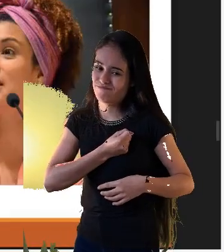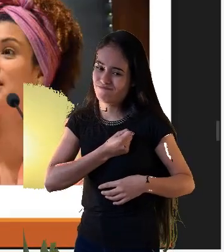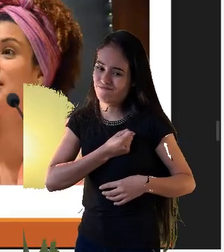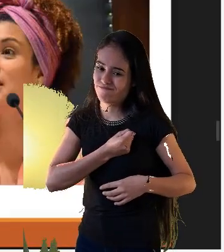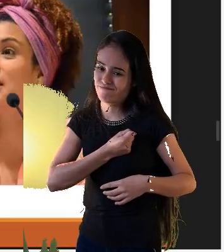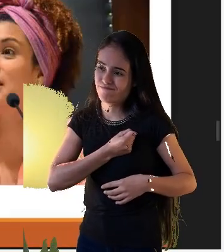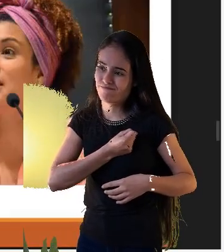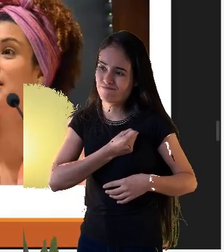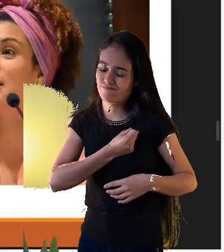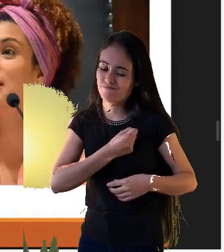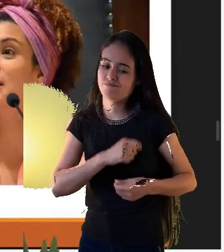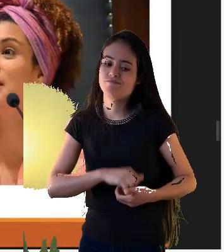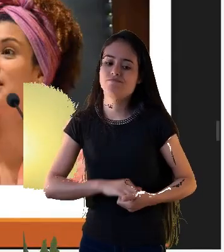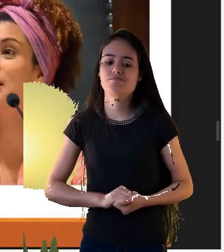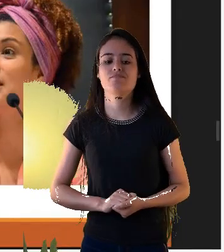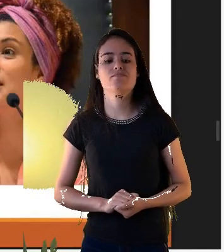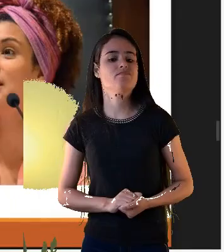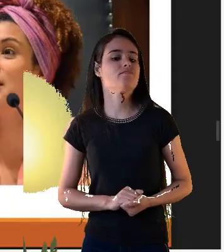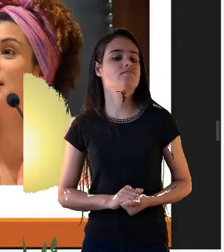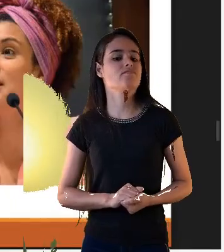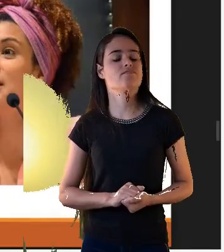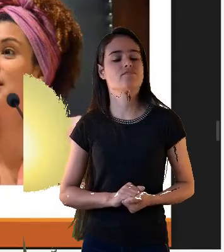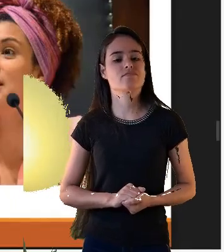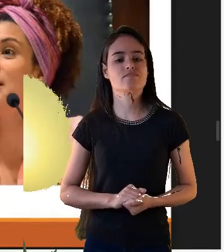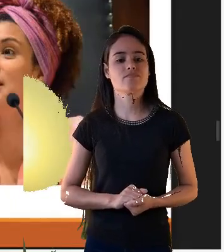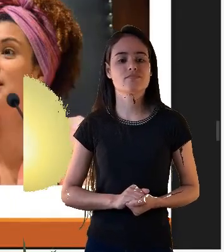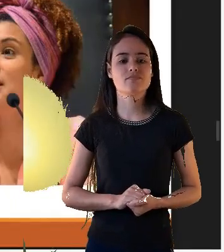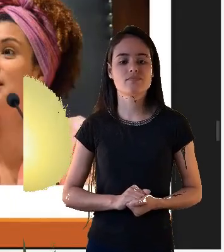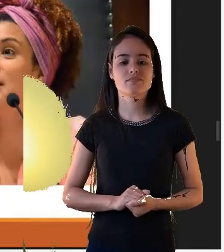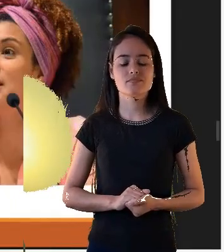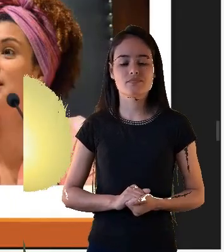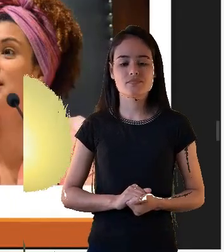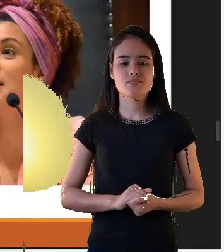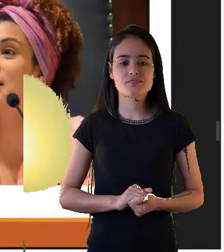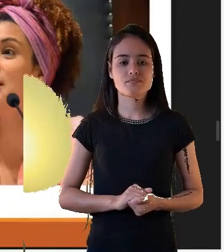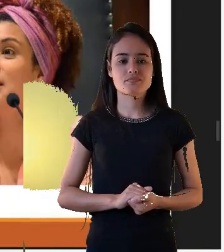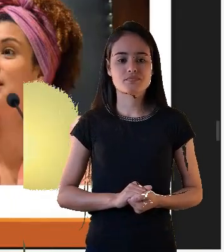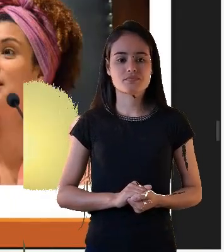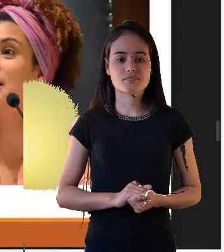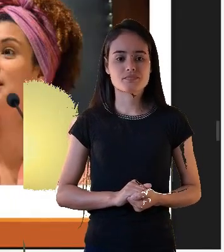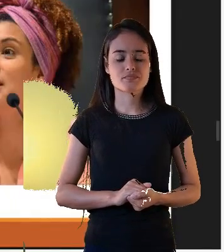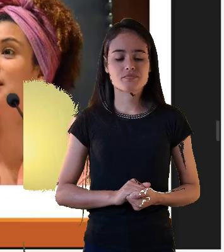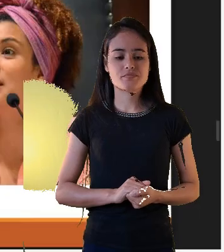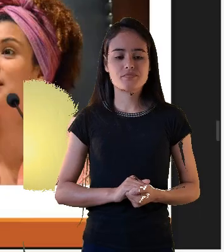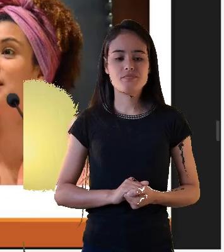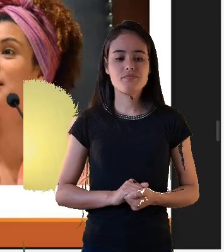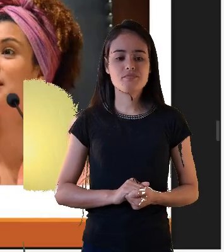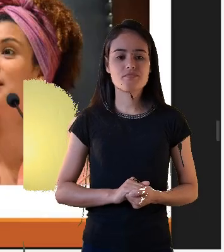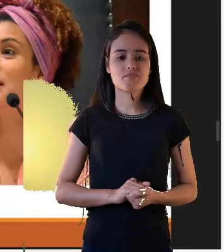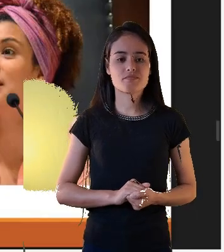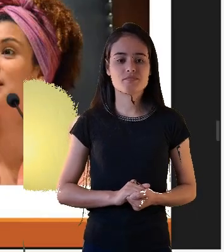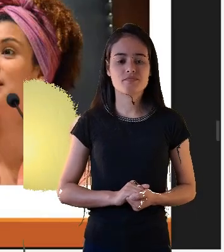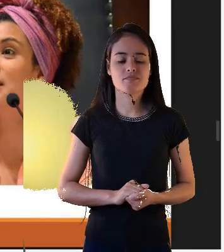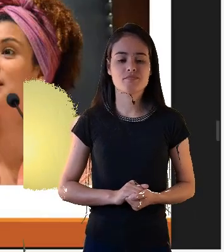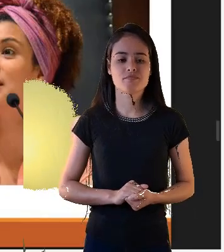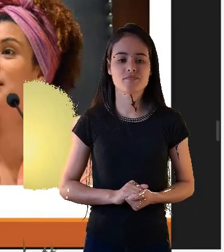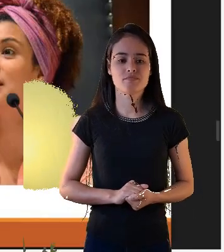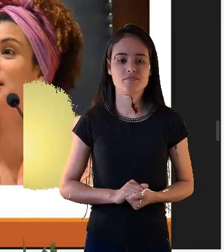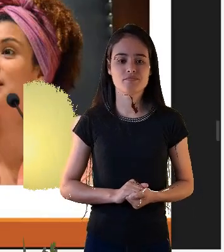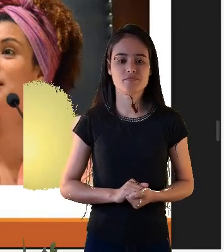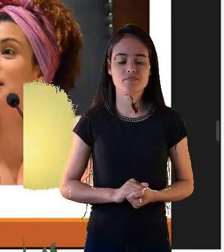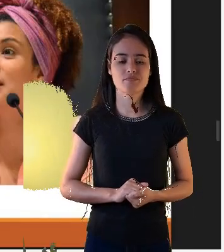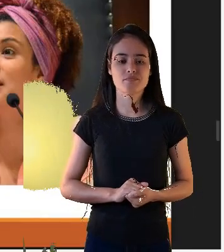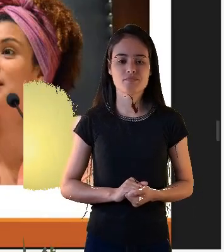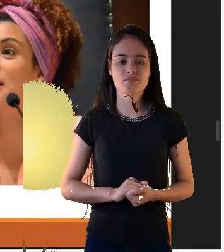reunir candidaturas de mulheres negras e pessoas LGBTQIA+, que queiram